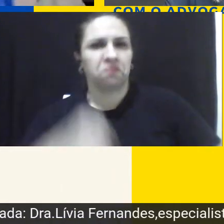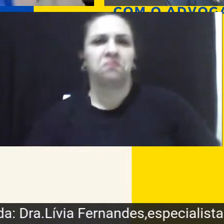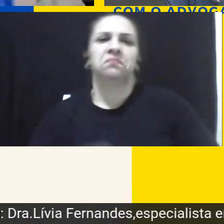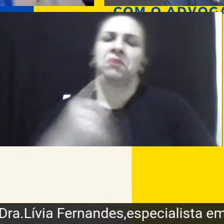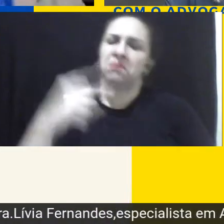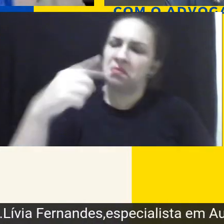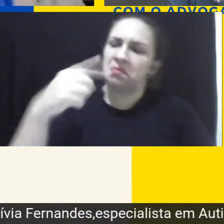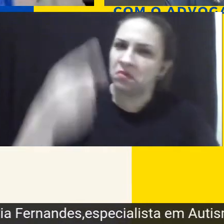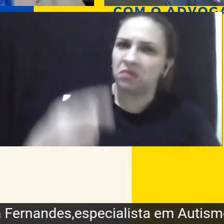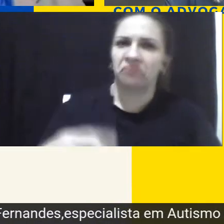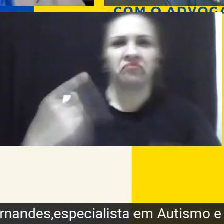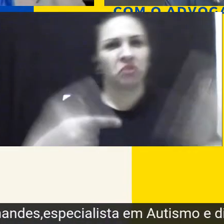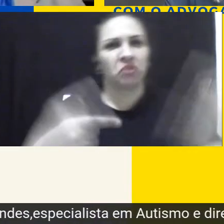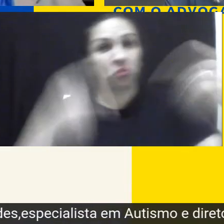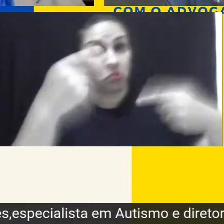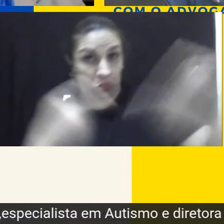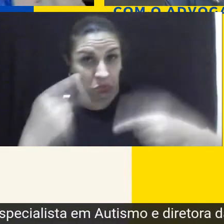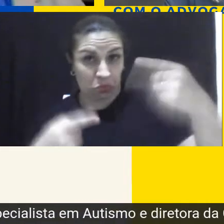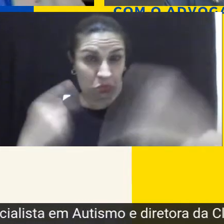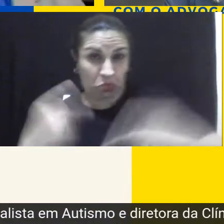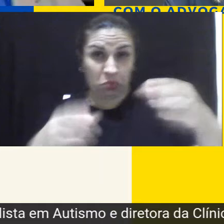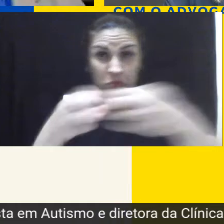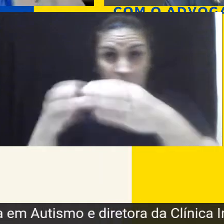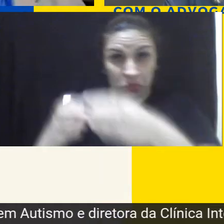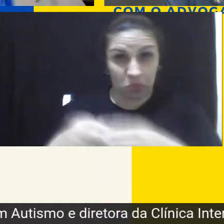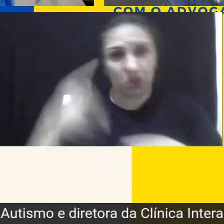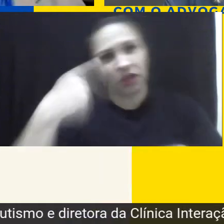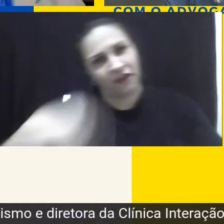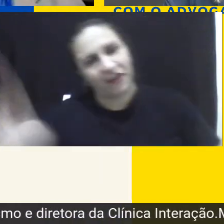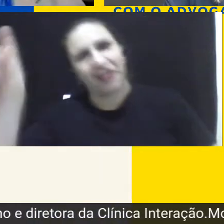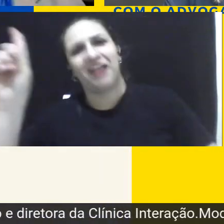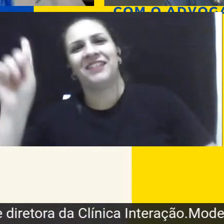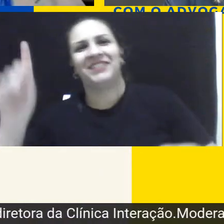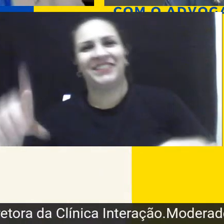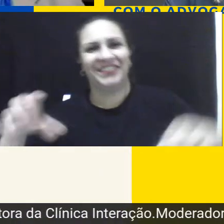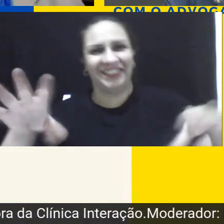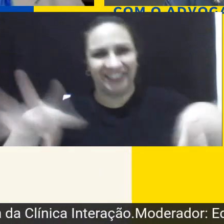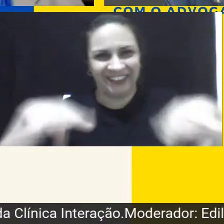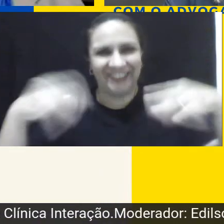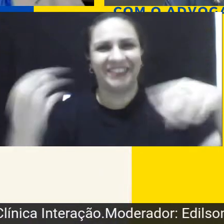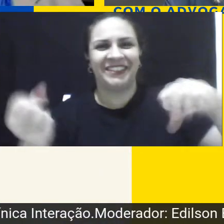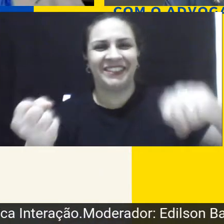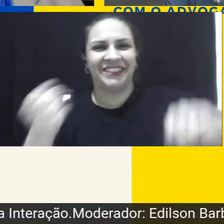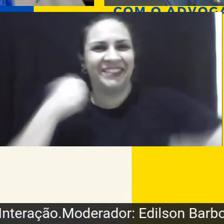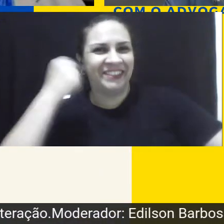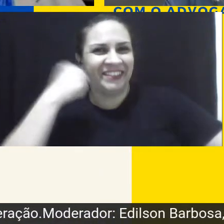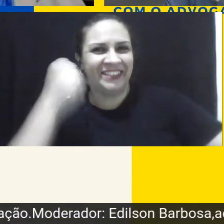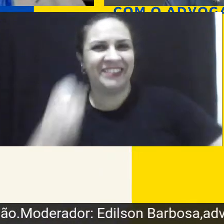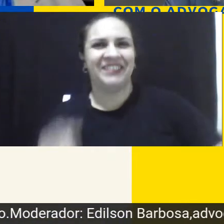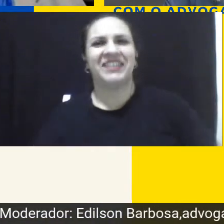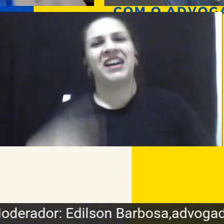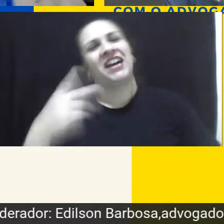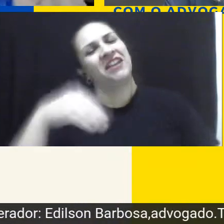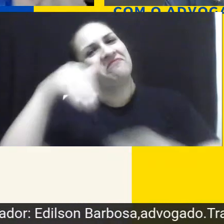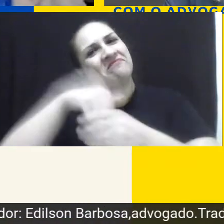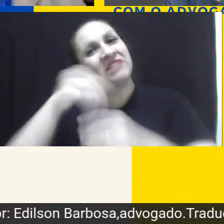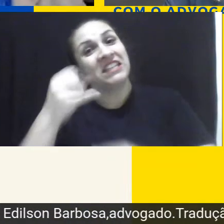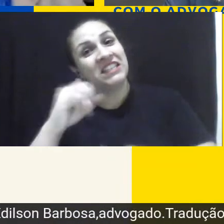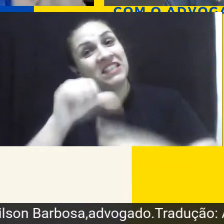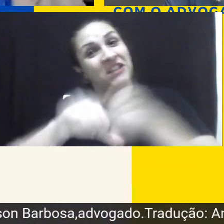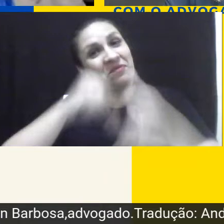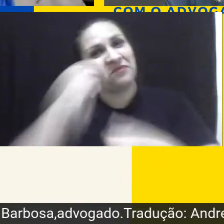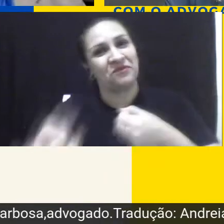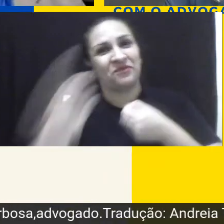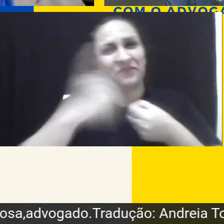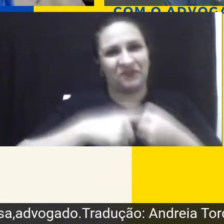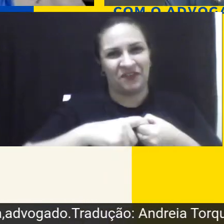depois discute nas comissões, vai para o plenário do Senado, depois, se não houver mudança, vai para a sanção. Se houver mudança, volta para a